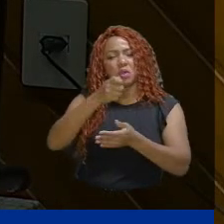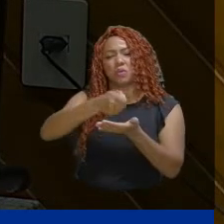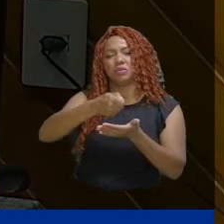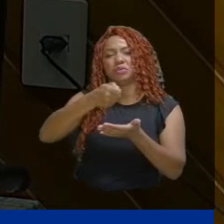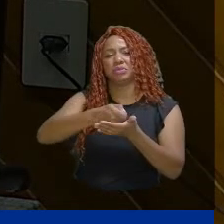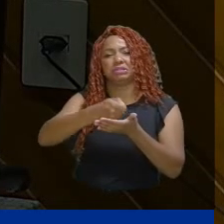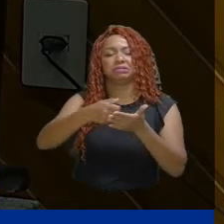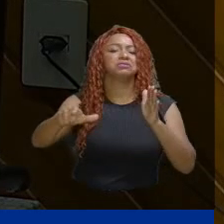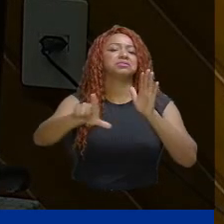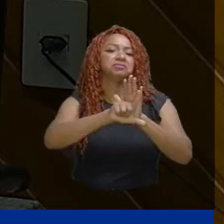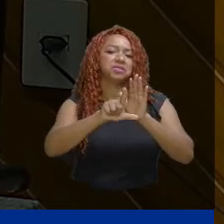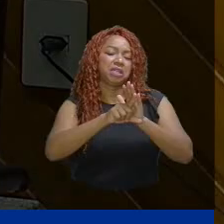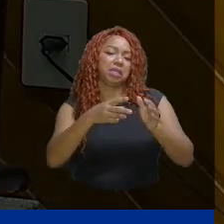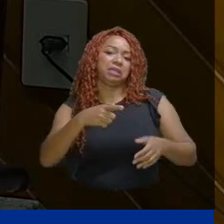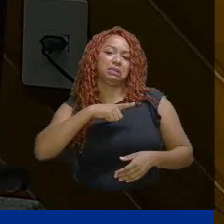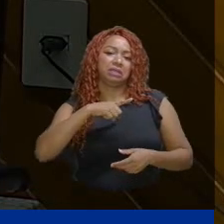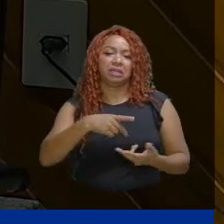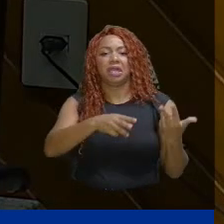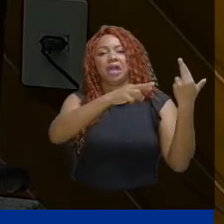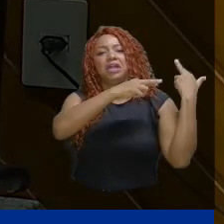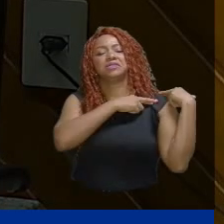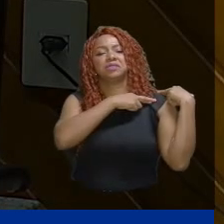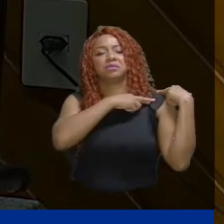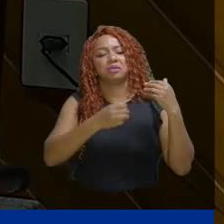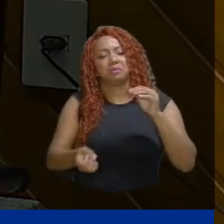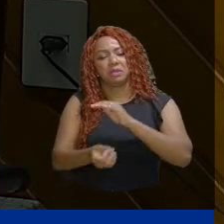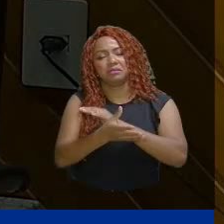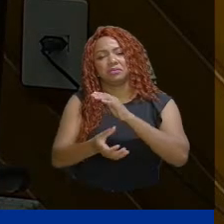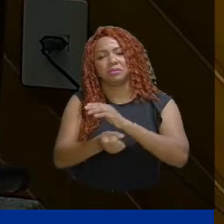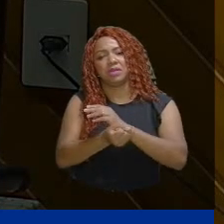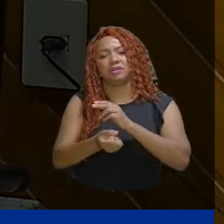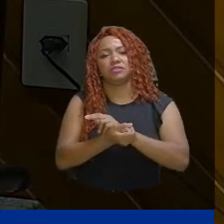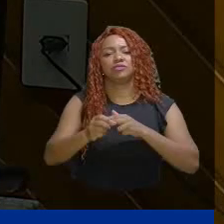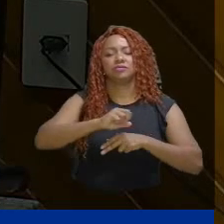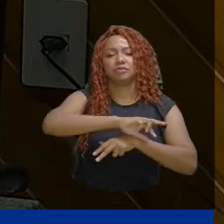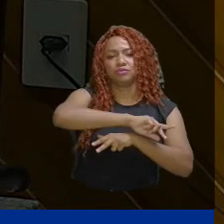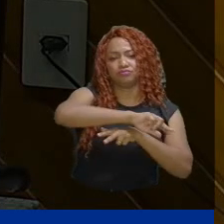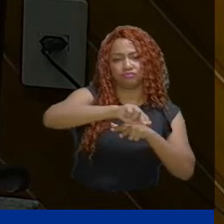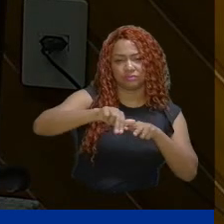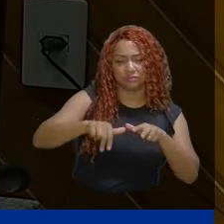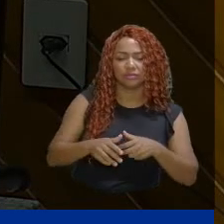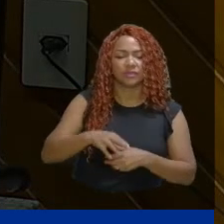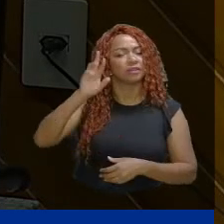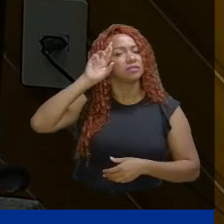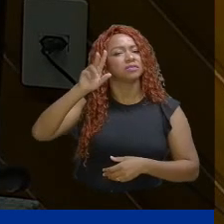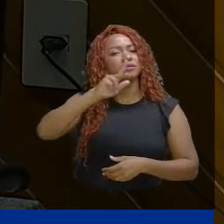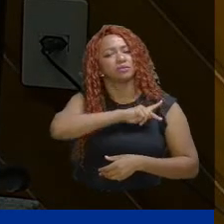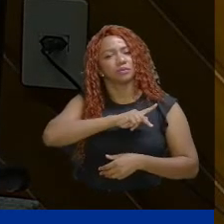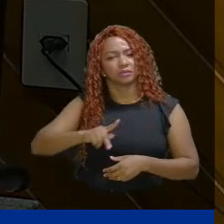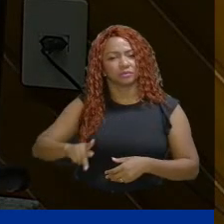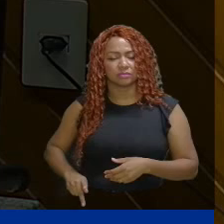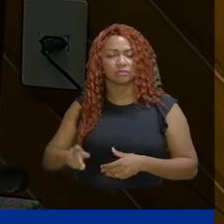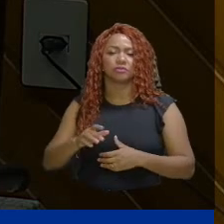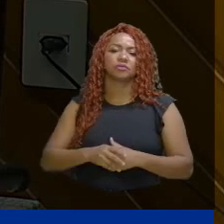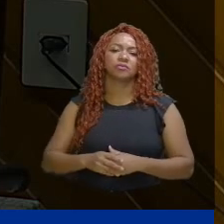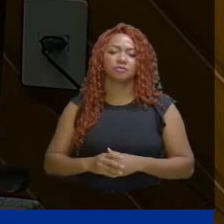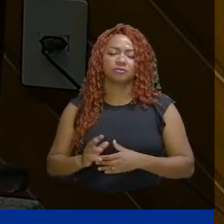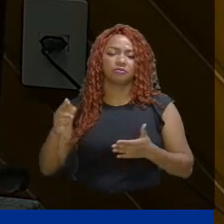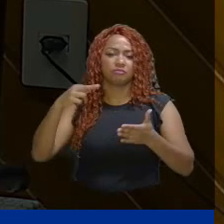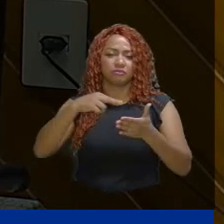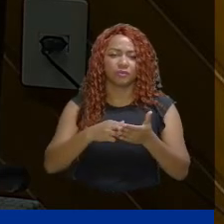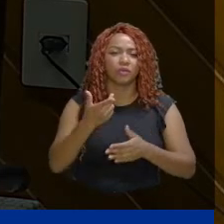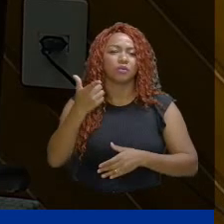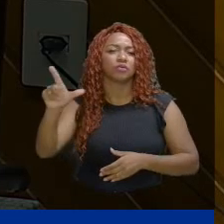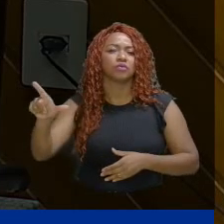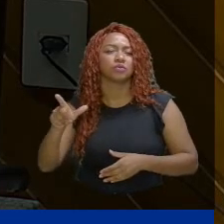legal para que ocorra a responsabilização pela fraude à cota de gênero. Diante disso, senhor presidente, com todas as vênias ao eminente relator e aos